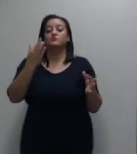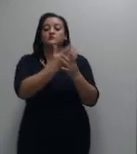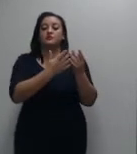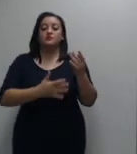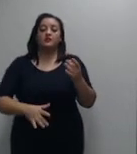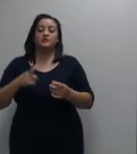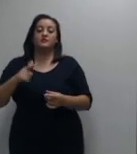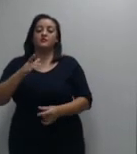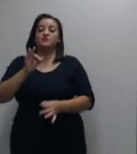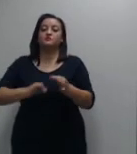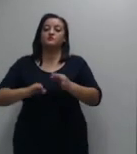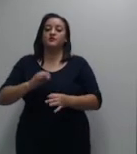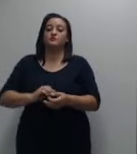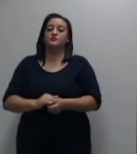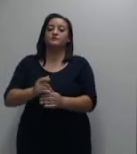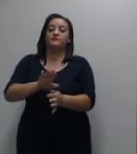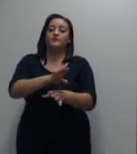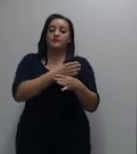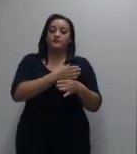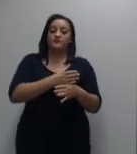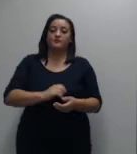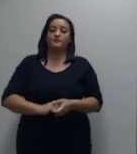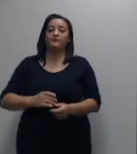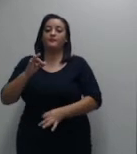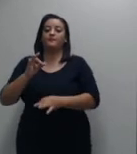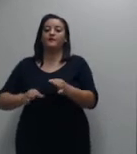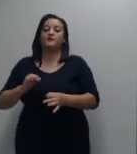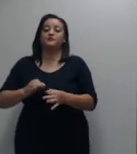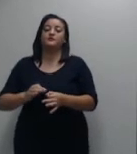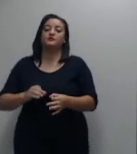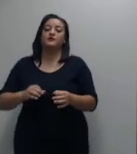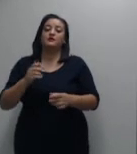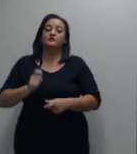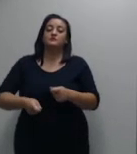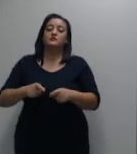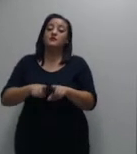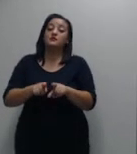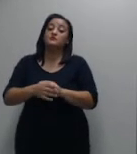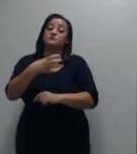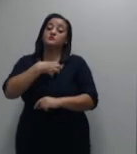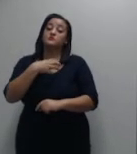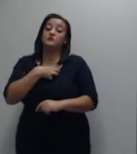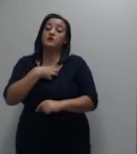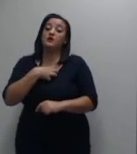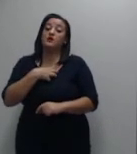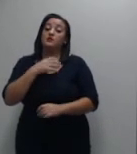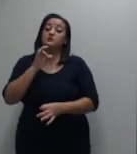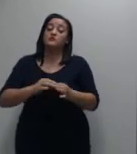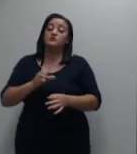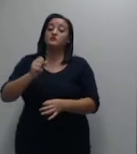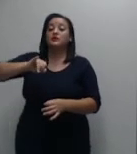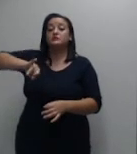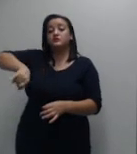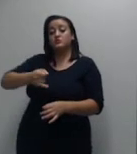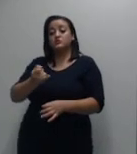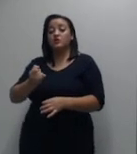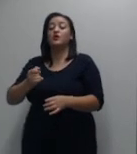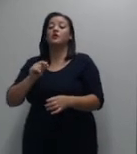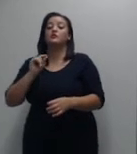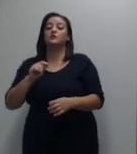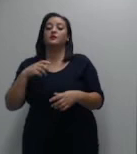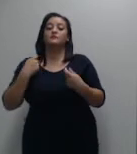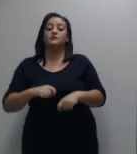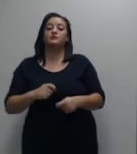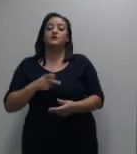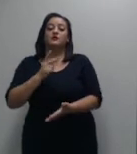justifica a suspensão do cumprimento provisório de sentença dessa forma a diferença do STJ que deve prevalecer